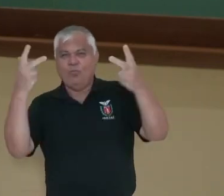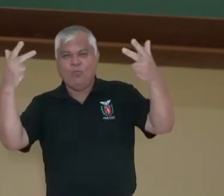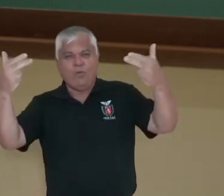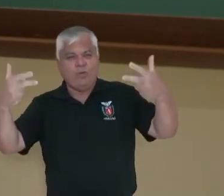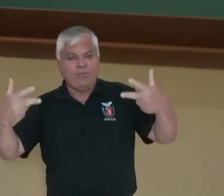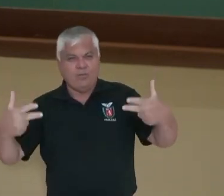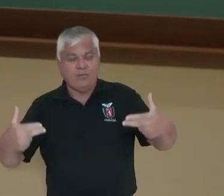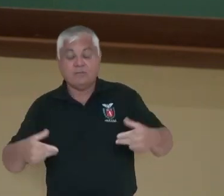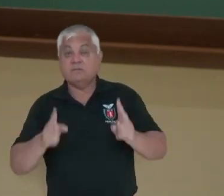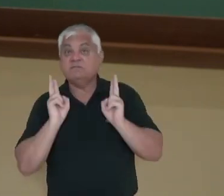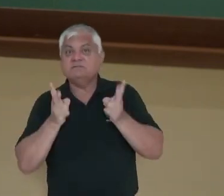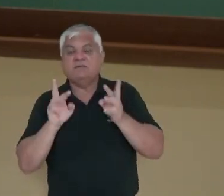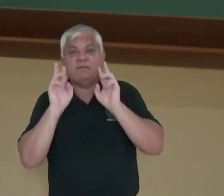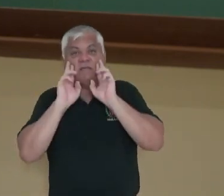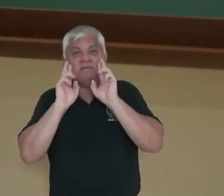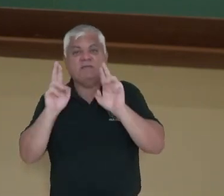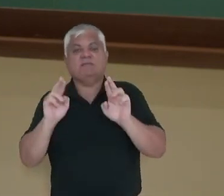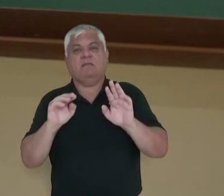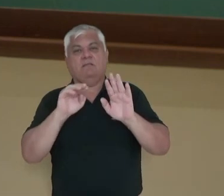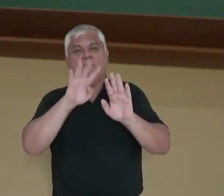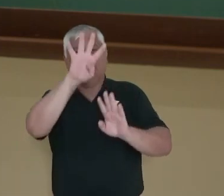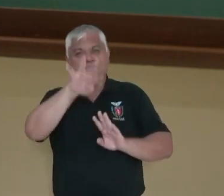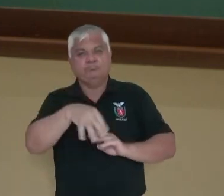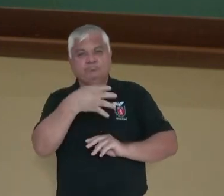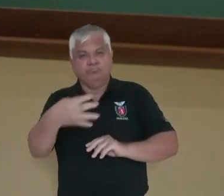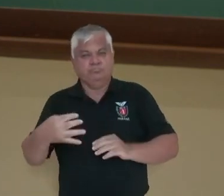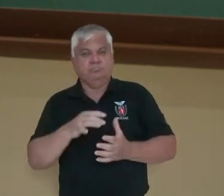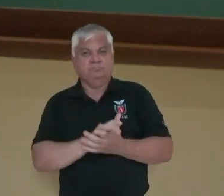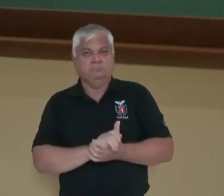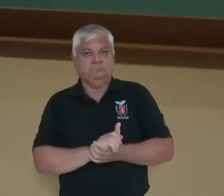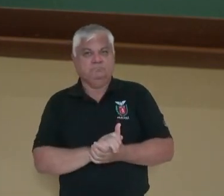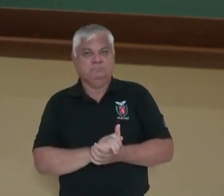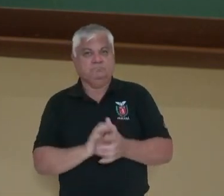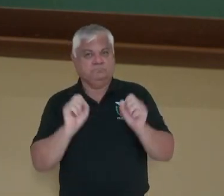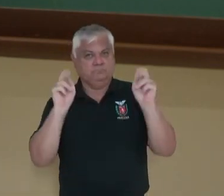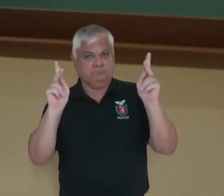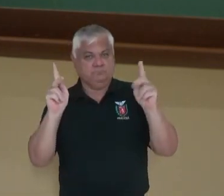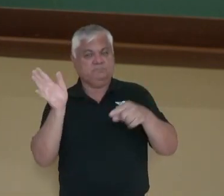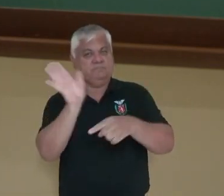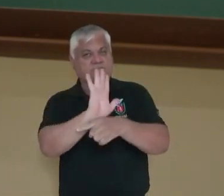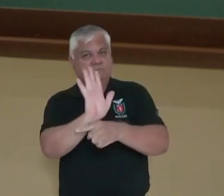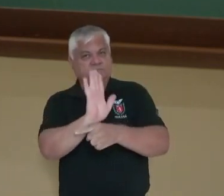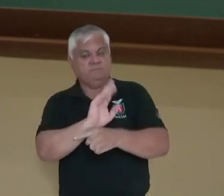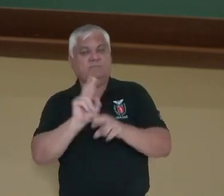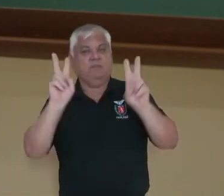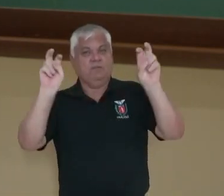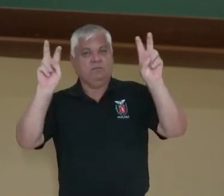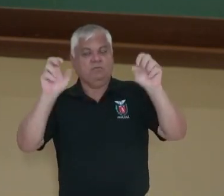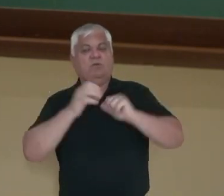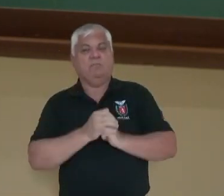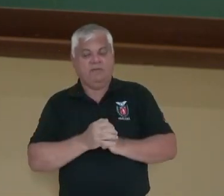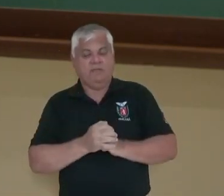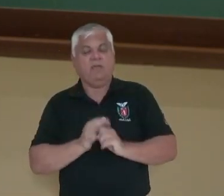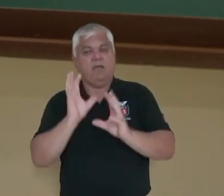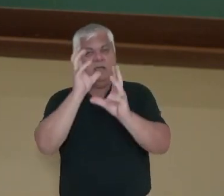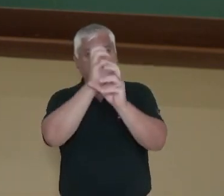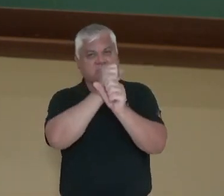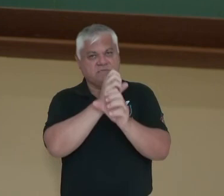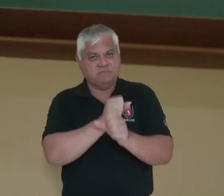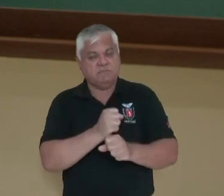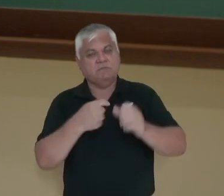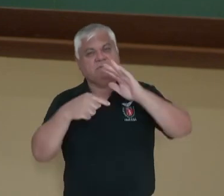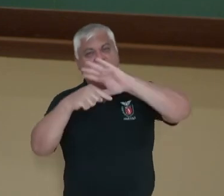elementos, sempre respeitando a ordem, ok? Então, nesse vídeo nós falamos um pouquinho sobre adição